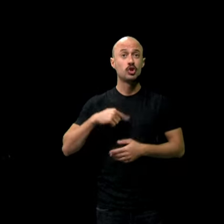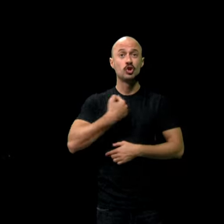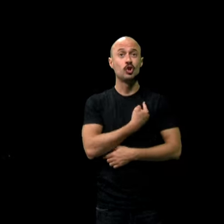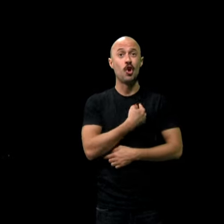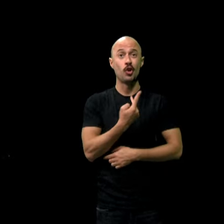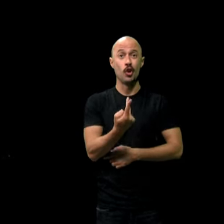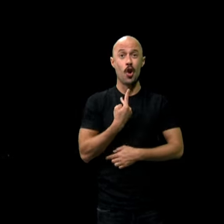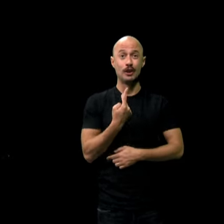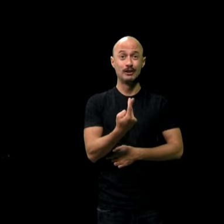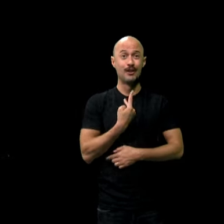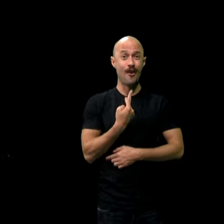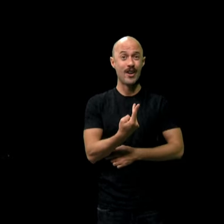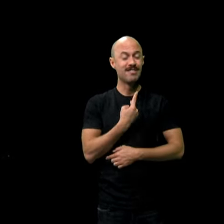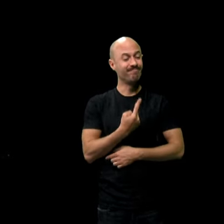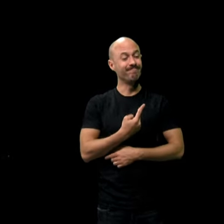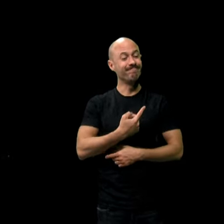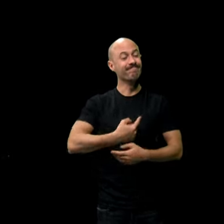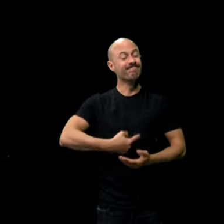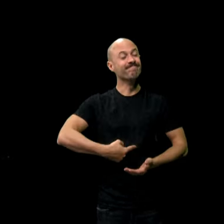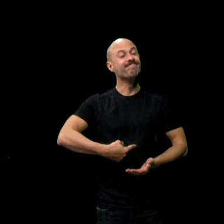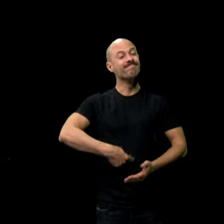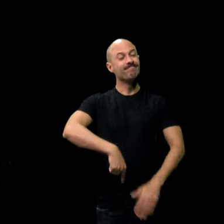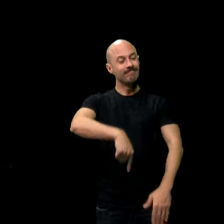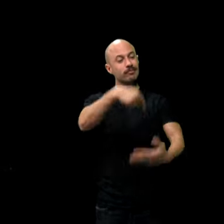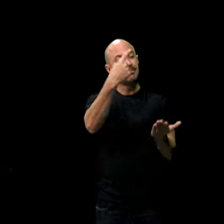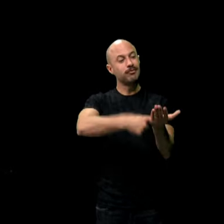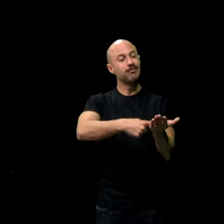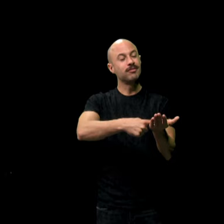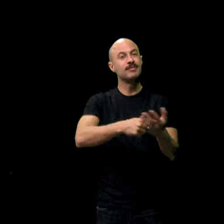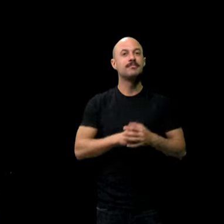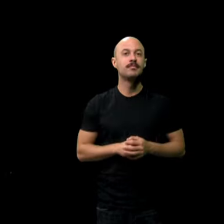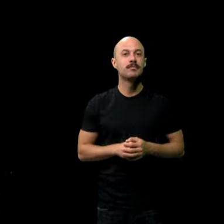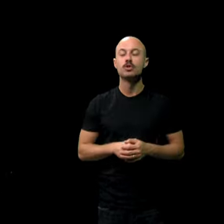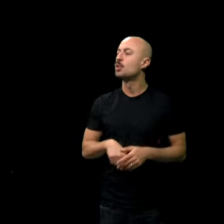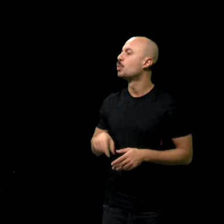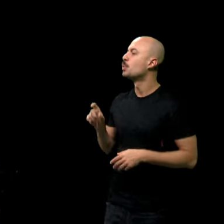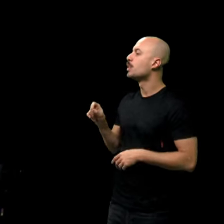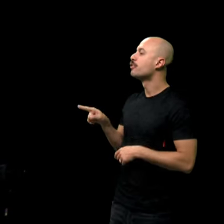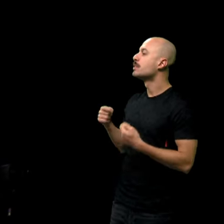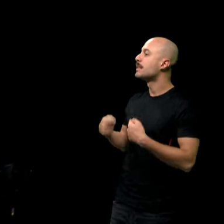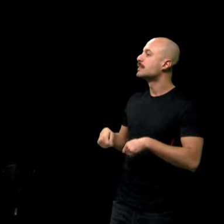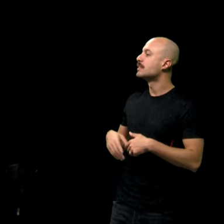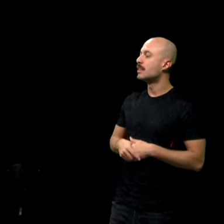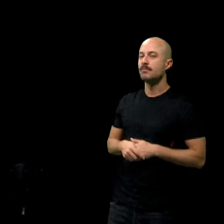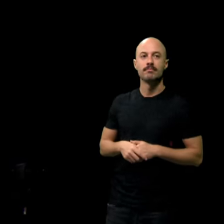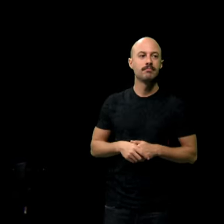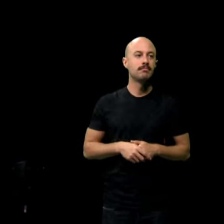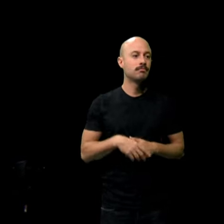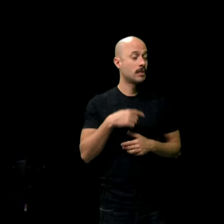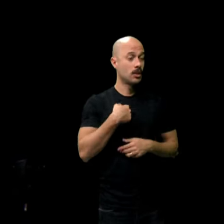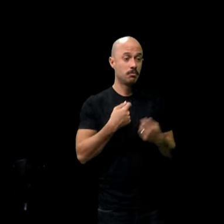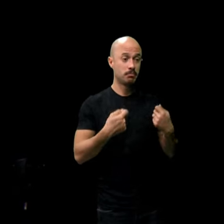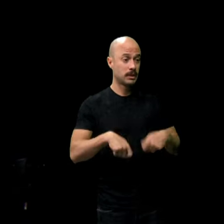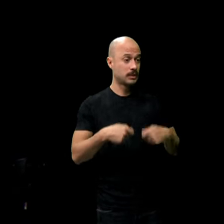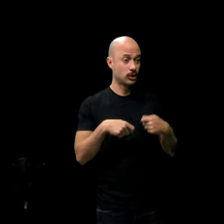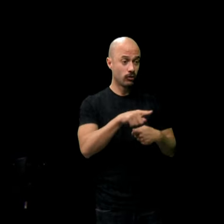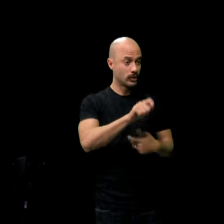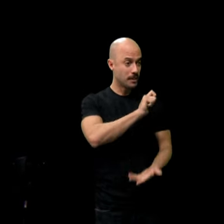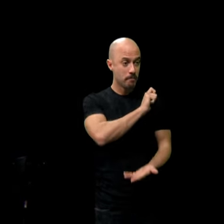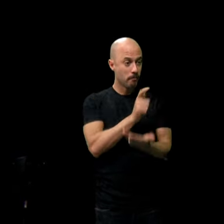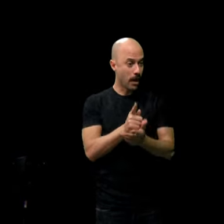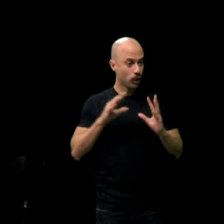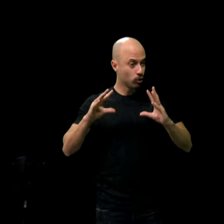fazer tudo isso para nós. E aí eu disse para ele, o que você precisa? Me falaram. Eu disse, só preciso que vocês paguem por